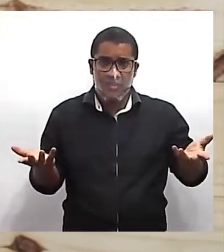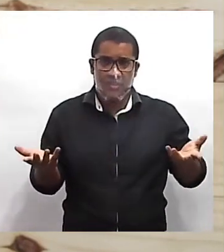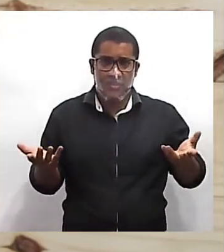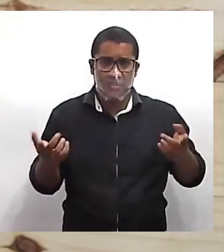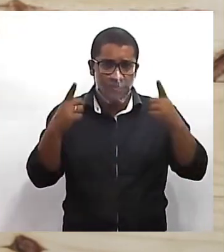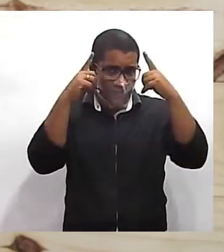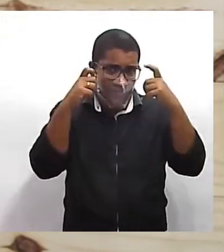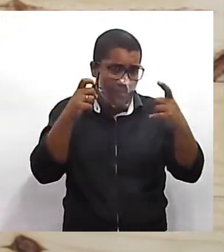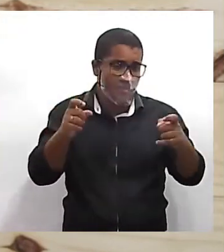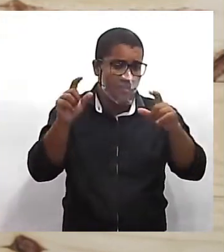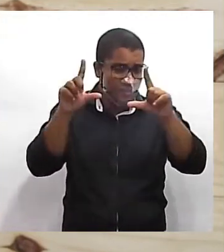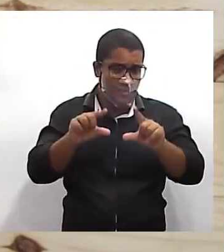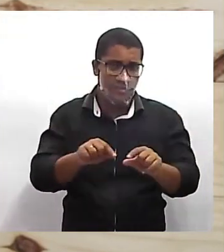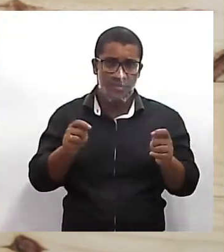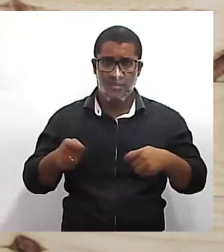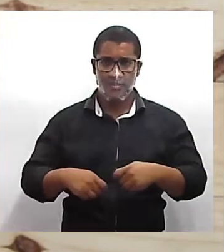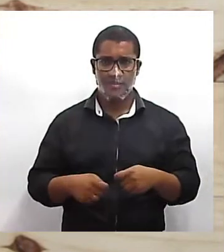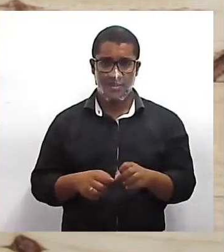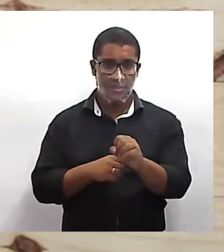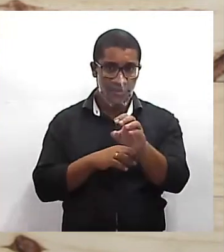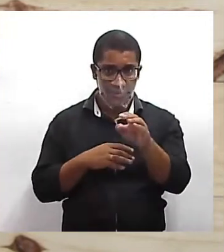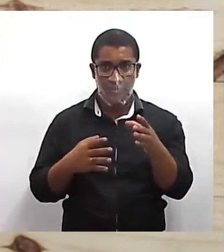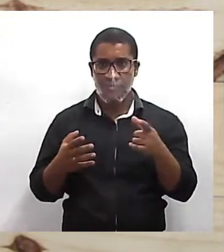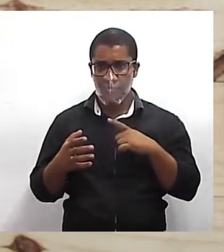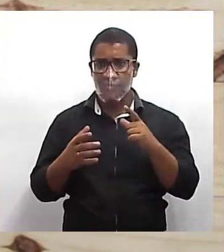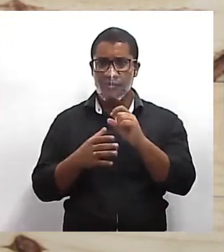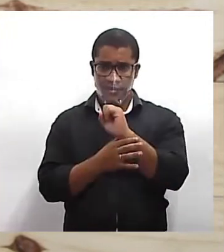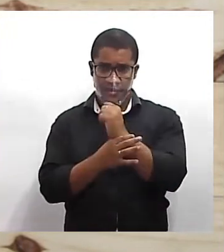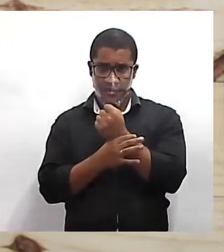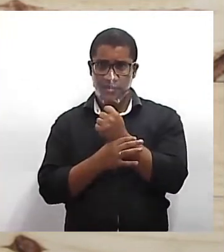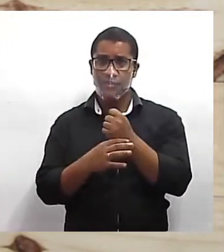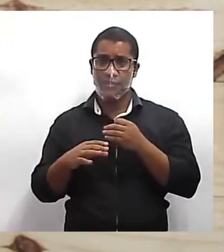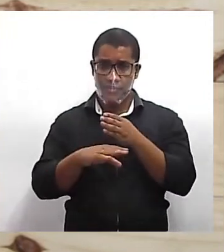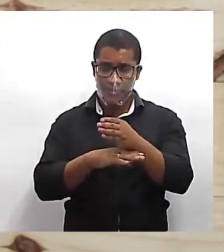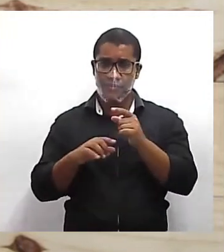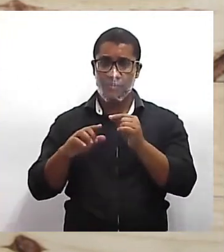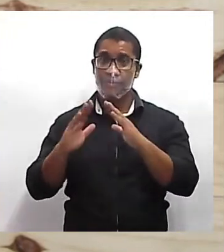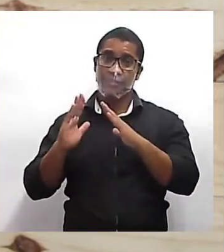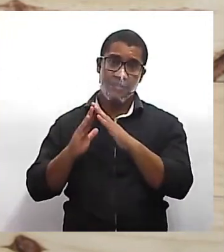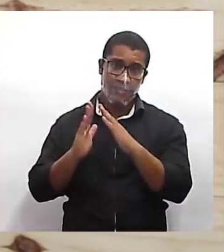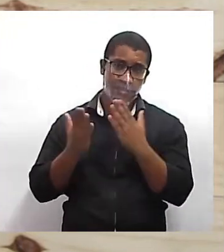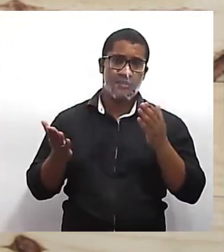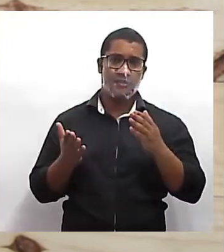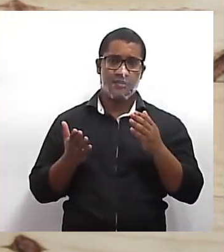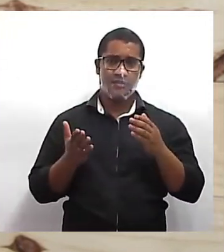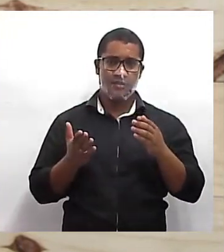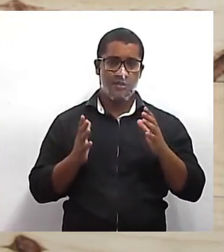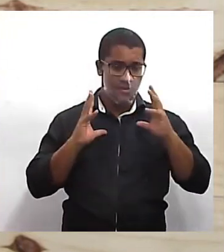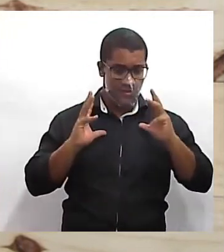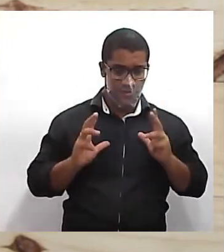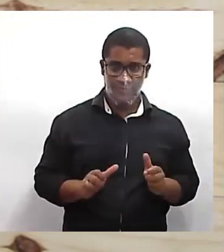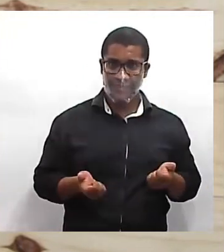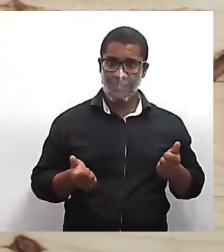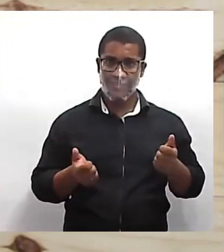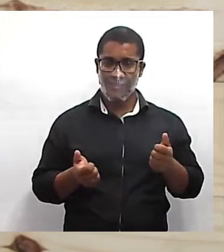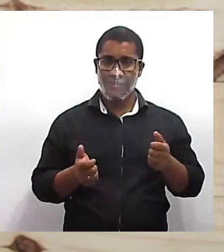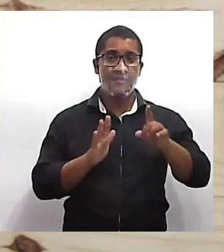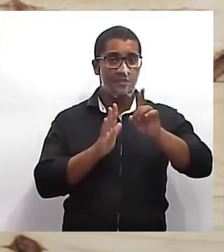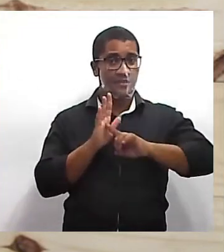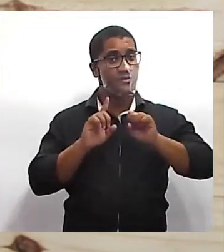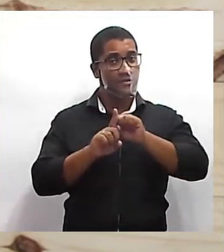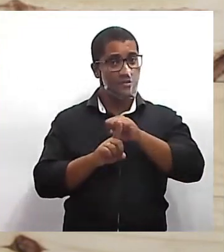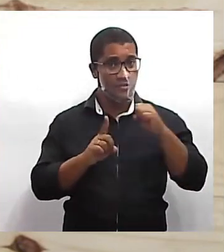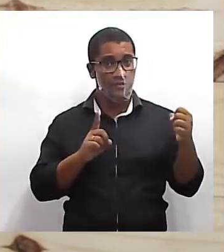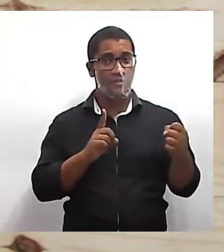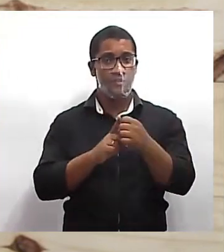A educação também garante o acesso a outros direitos, direito à moradia, saneamento, direitos sociais, ajuda a proteger